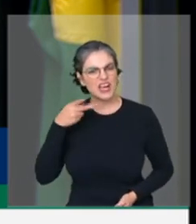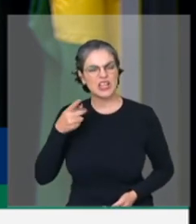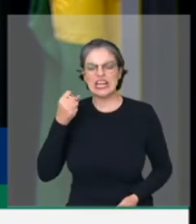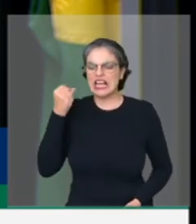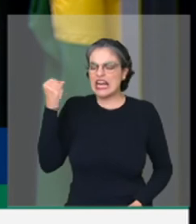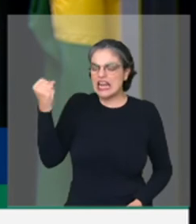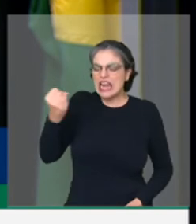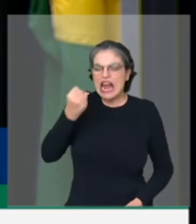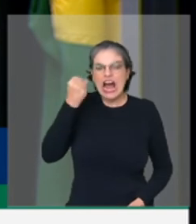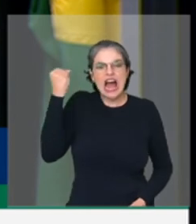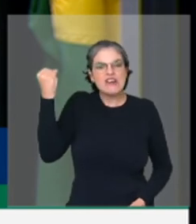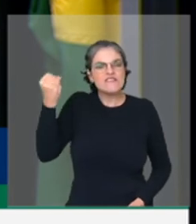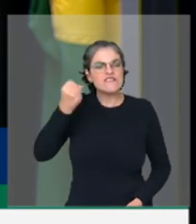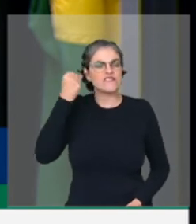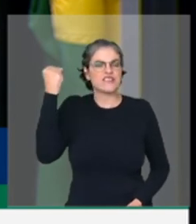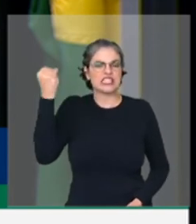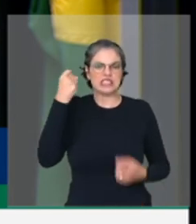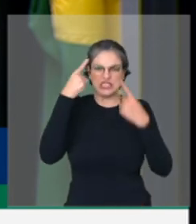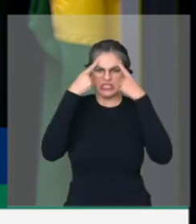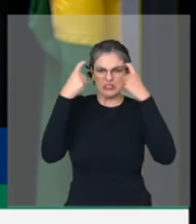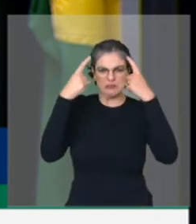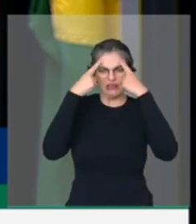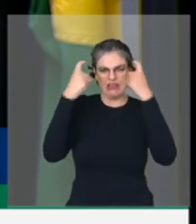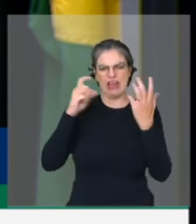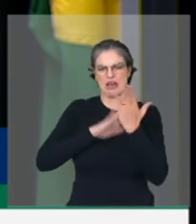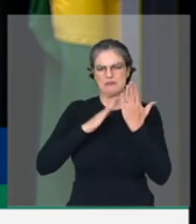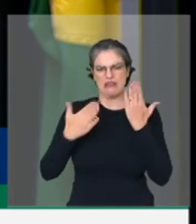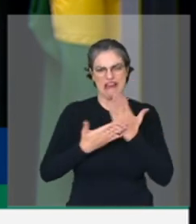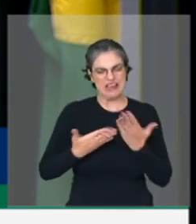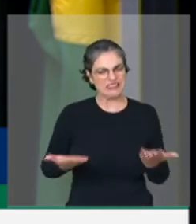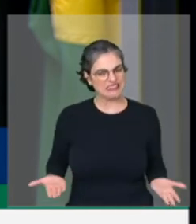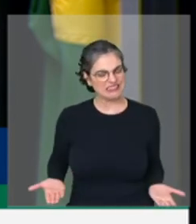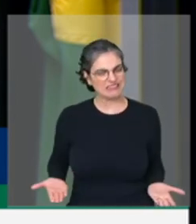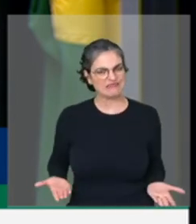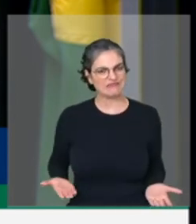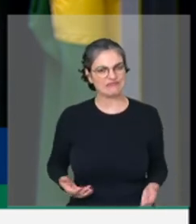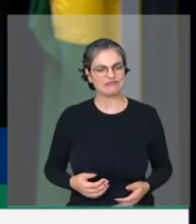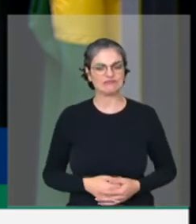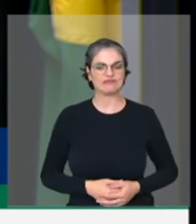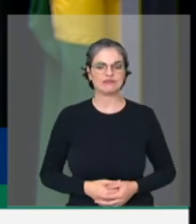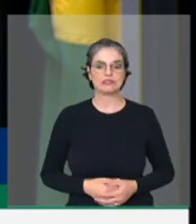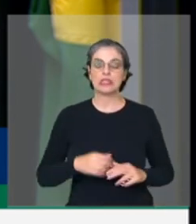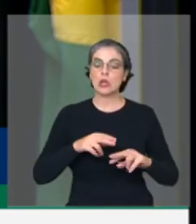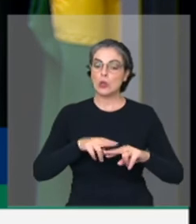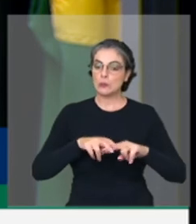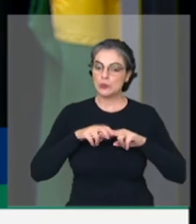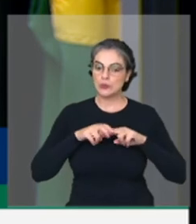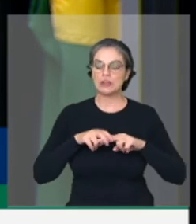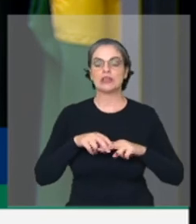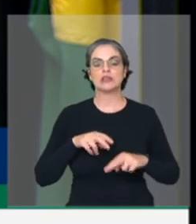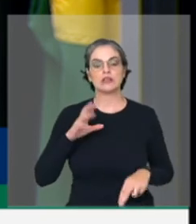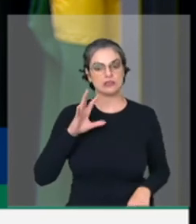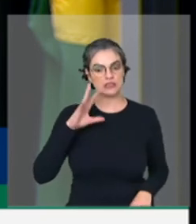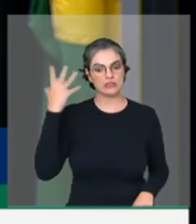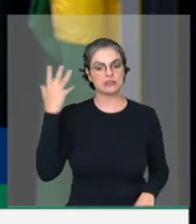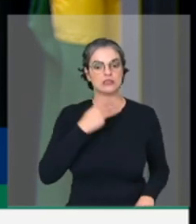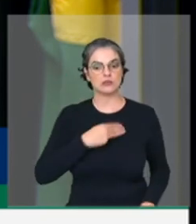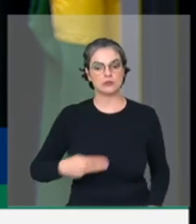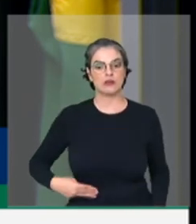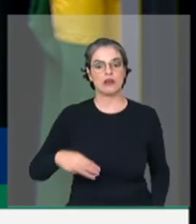realizadas pelo parlamentar, as quais transcrevo como feito na decisão proferida pelo ministro Alexandre